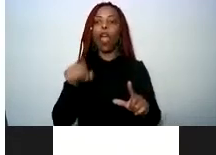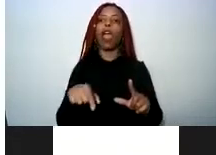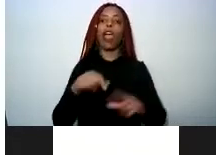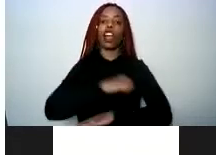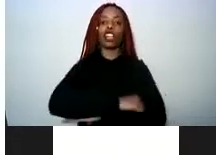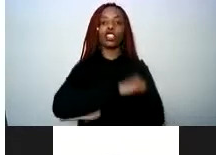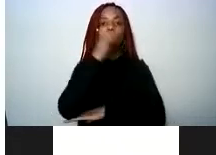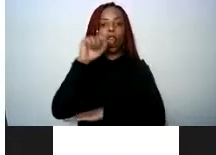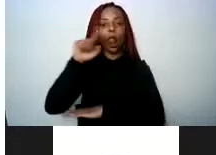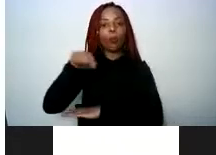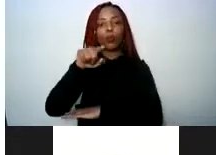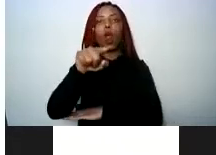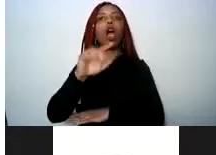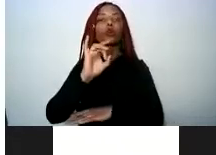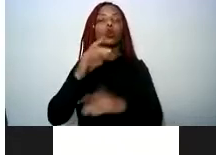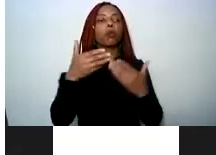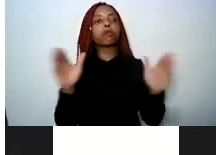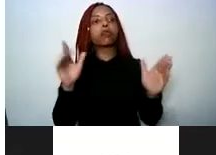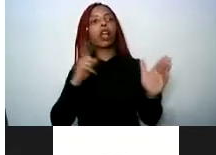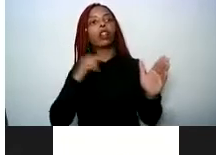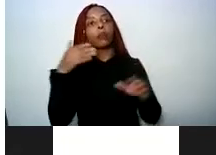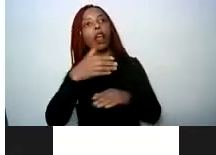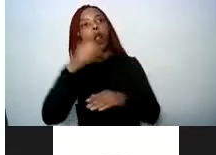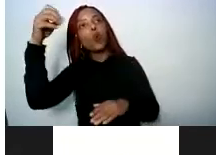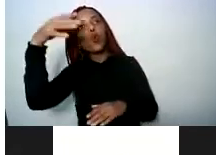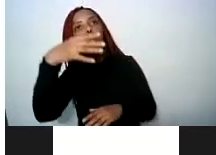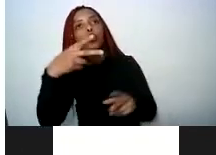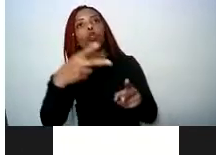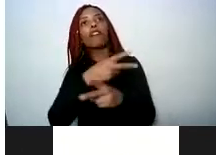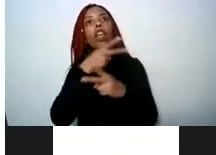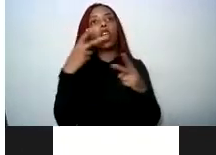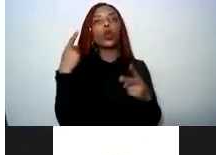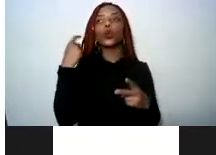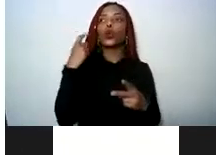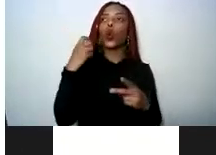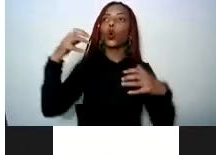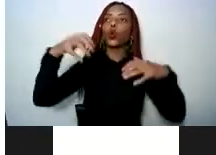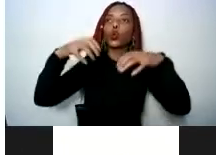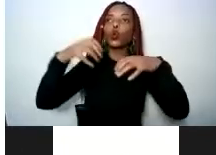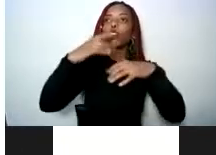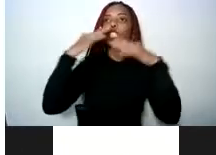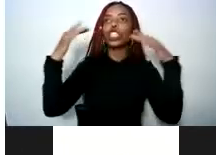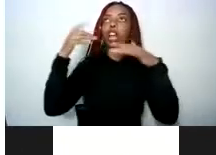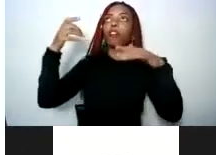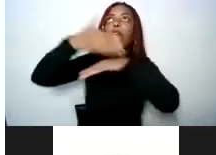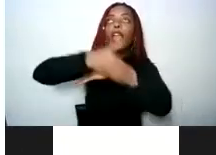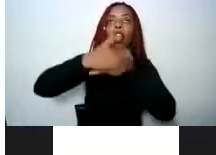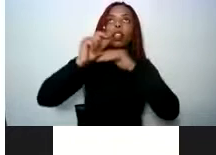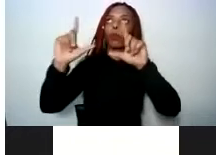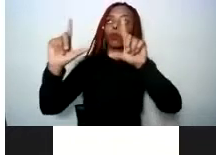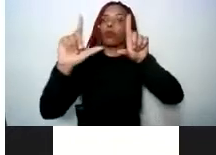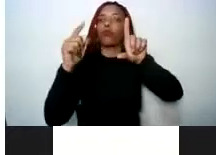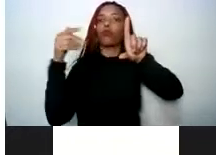deixam entrar a luz o vento o som a chuva o cheiro é muito interessante como é